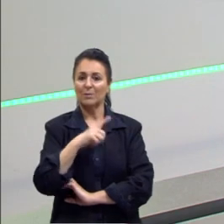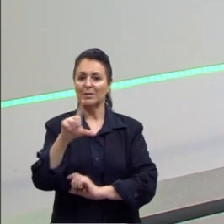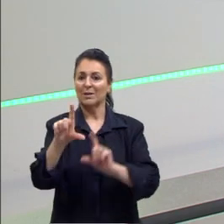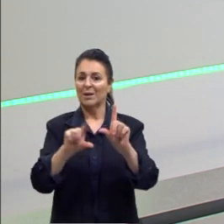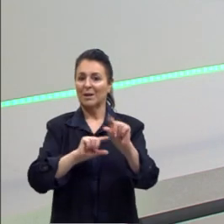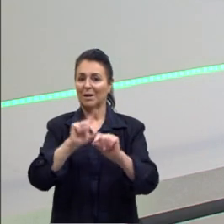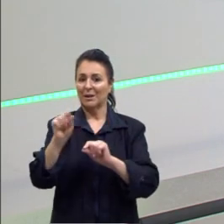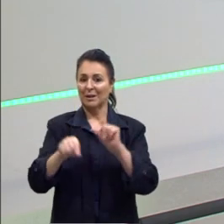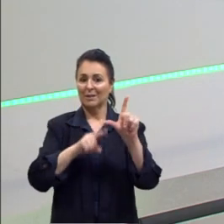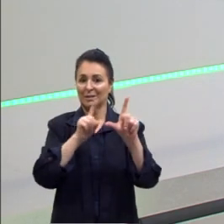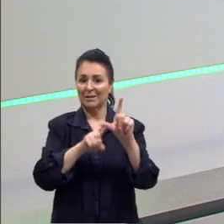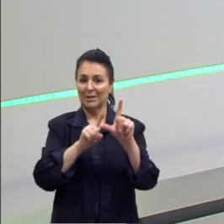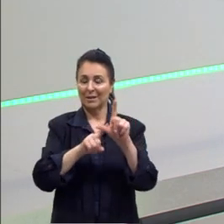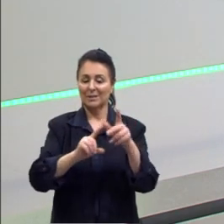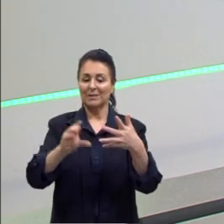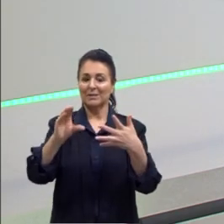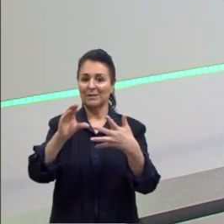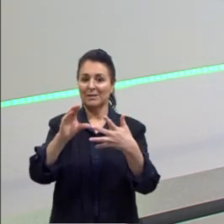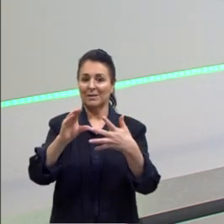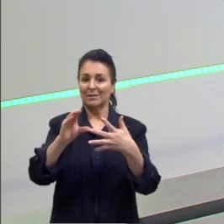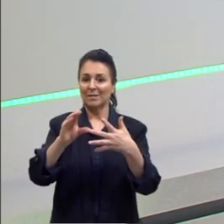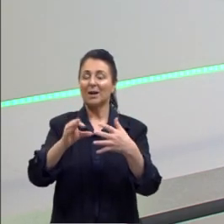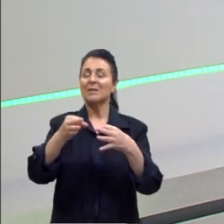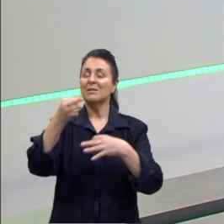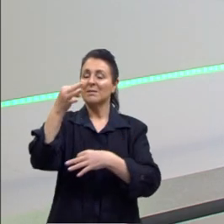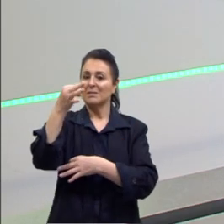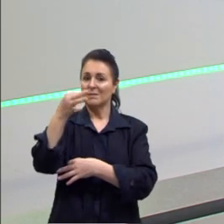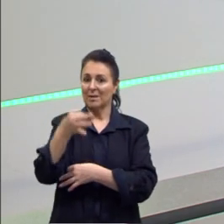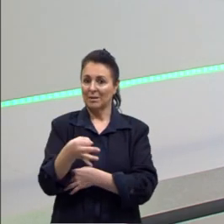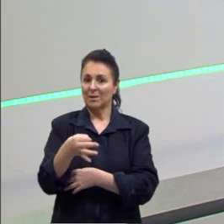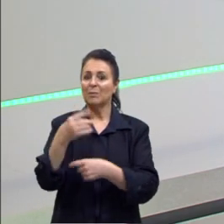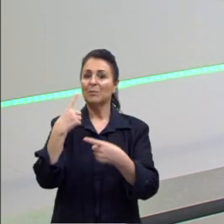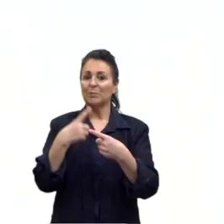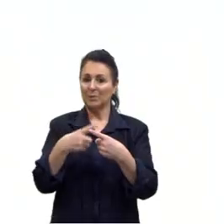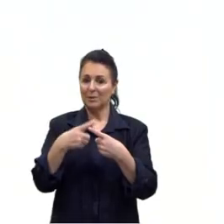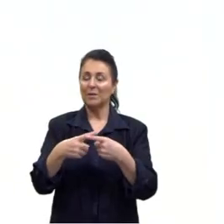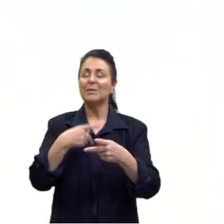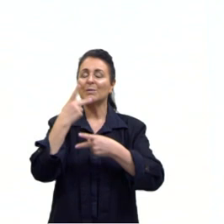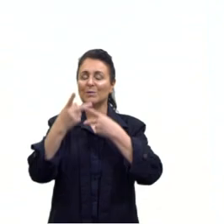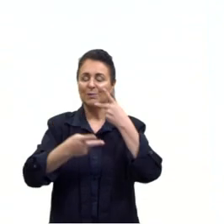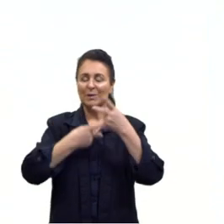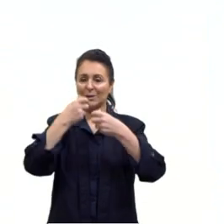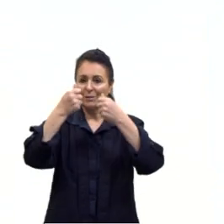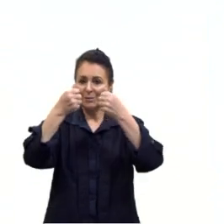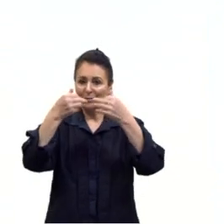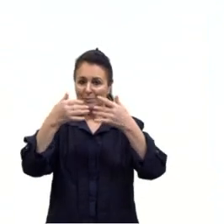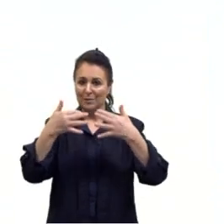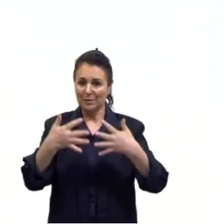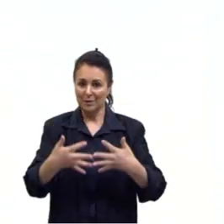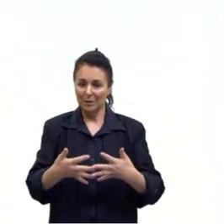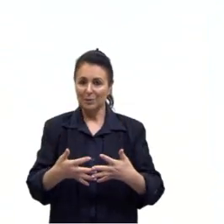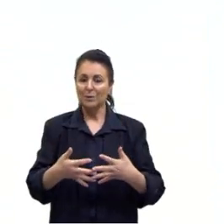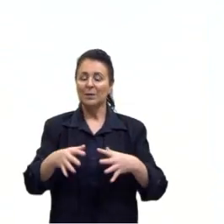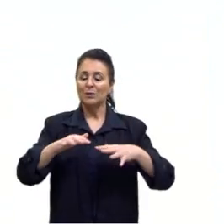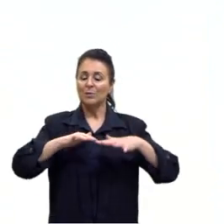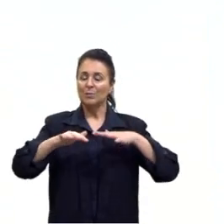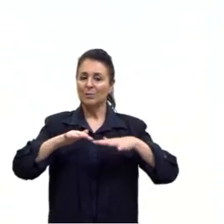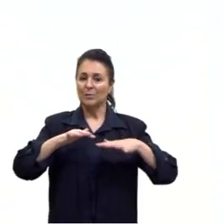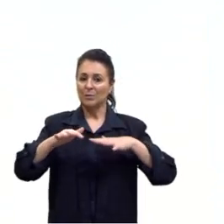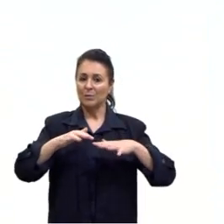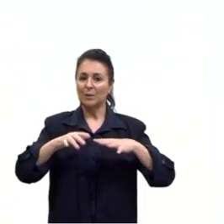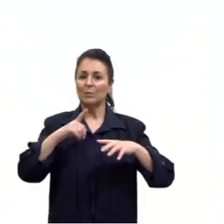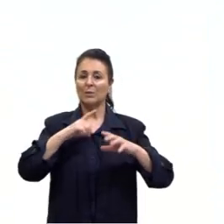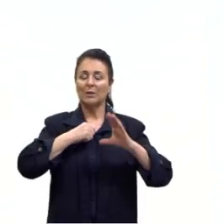alternativas e como alternativa correta porque estamos falando então deste movimento